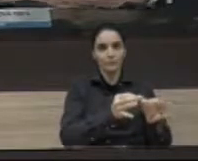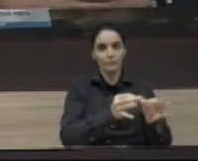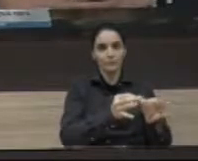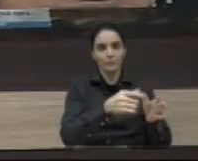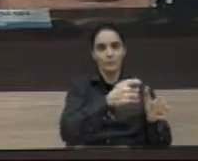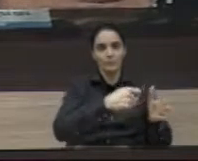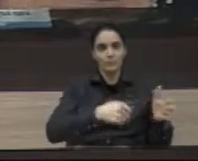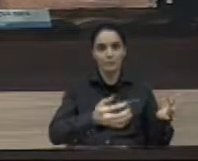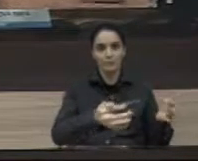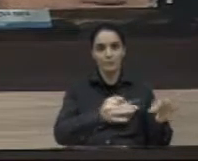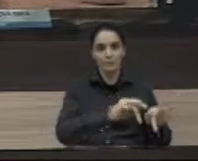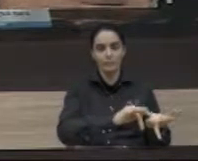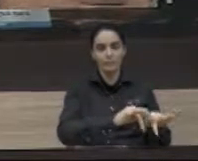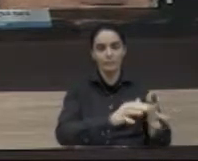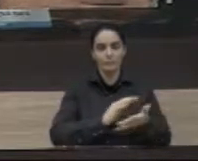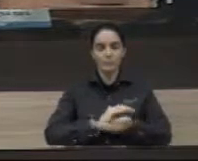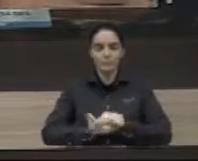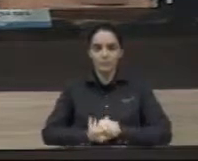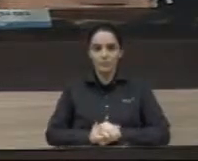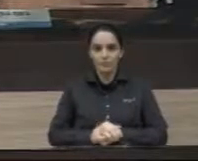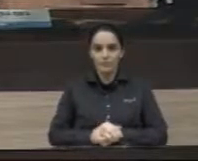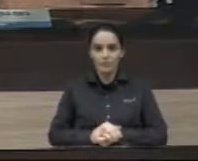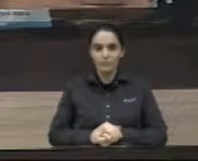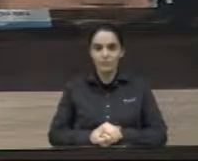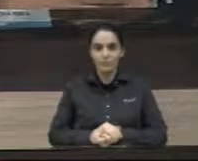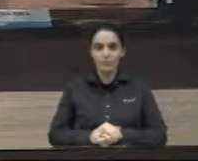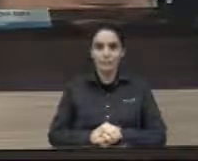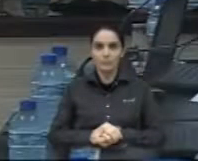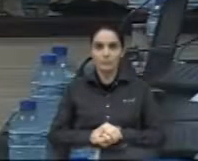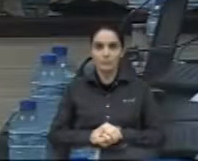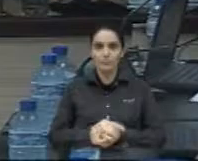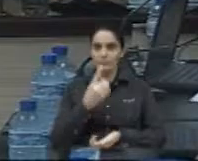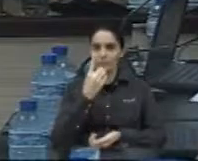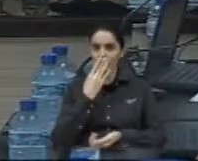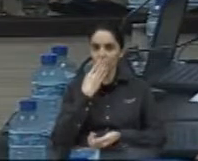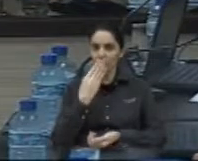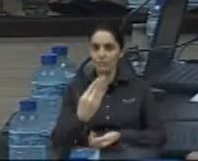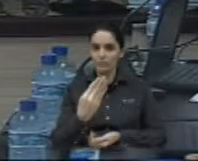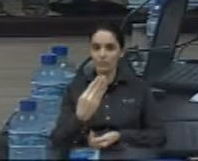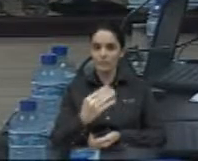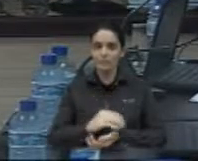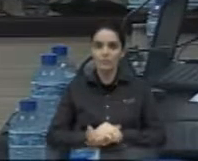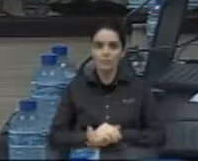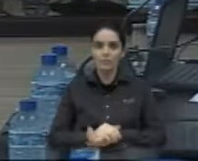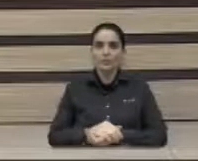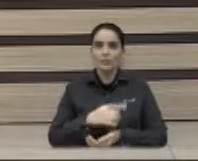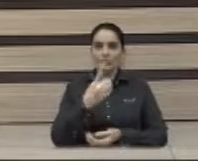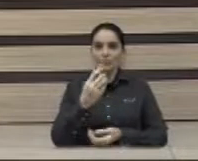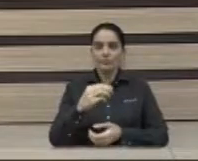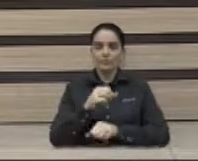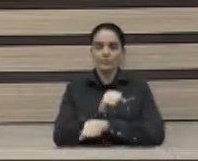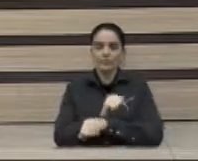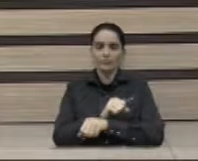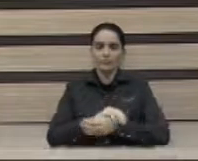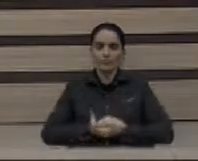da redação final. Há um requerimento... Aliás, a sessão está suspensa.